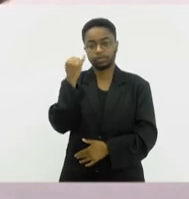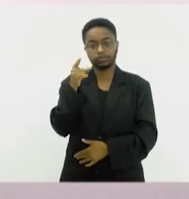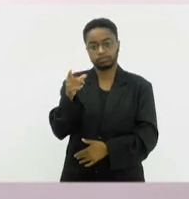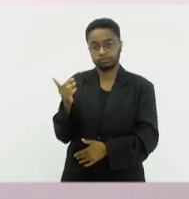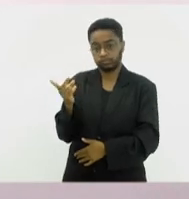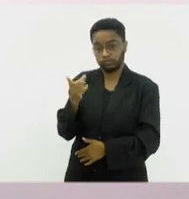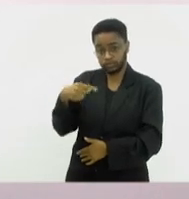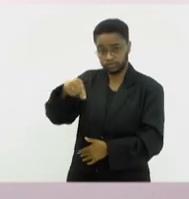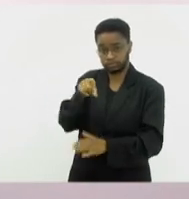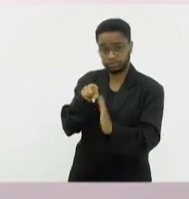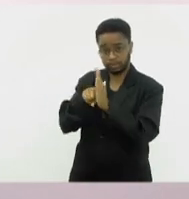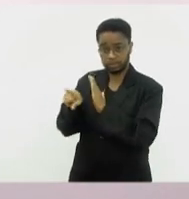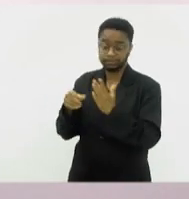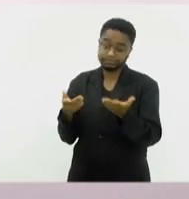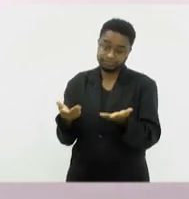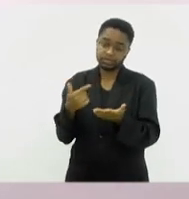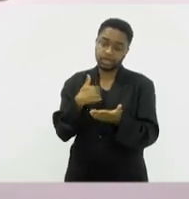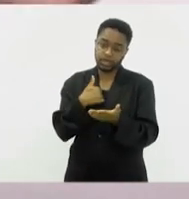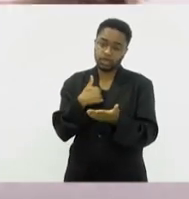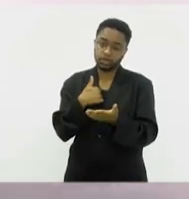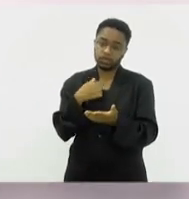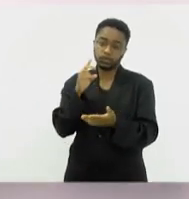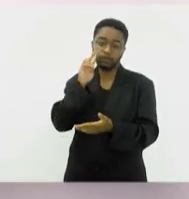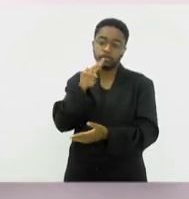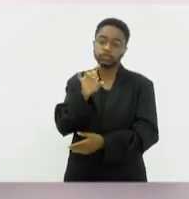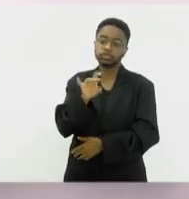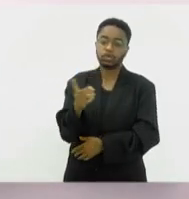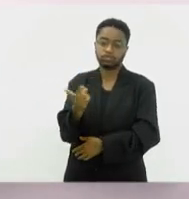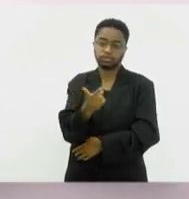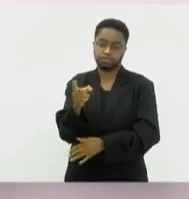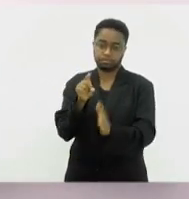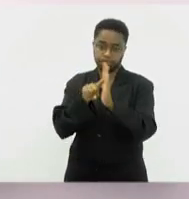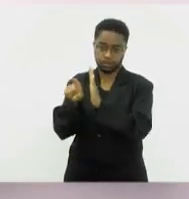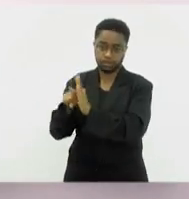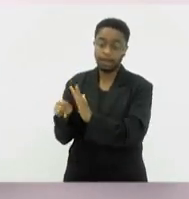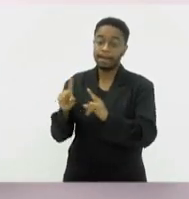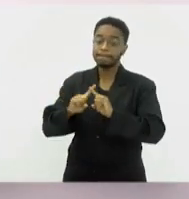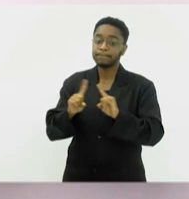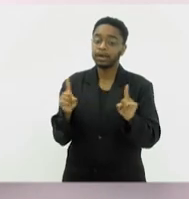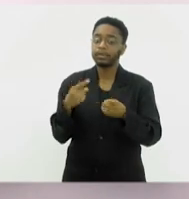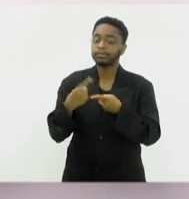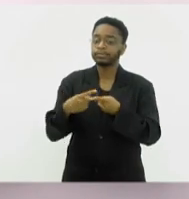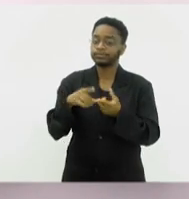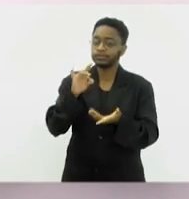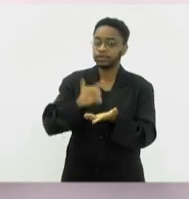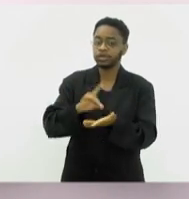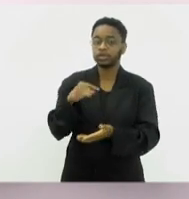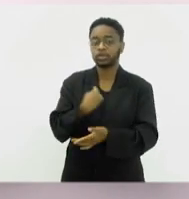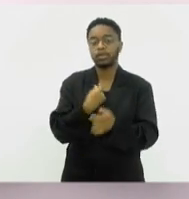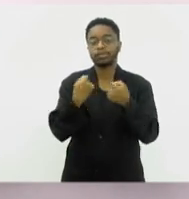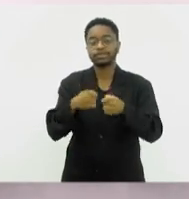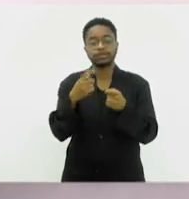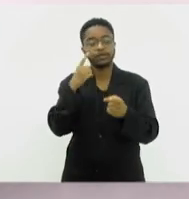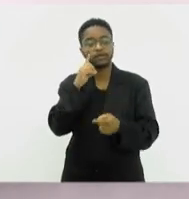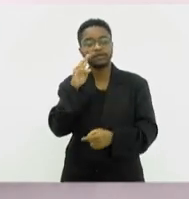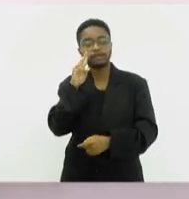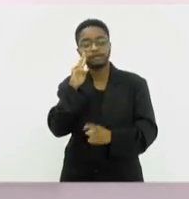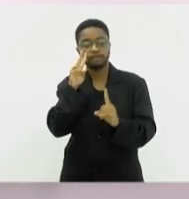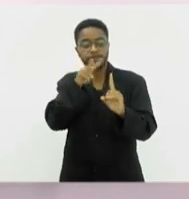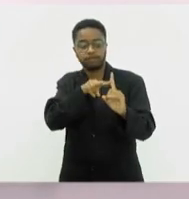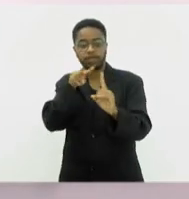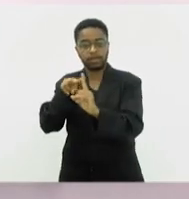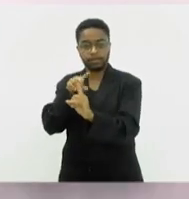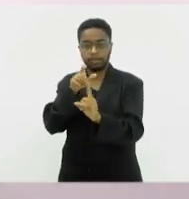Vossa Excelência, acabou que eu peguei só a do Fred de Vossa Excelência, porque, de fato, a gente tem que olhar para as pessoas,